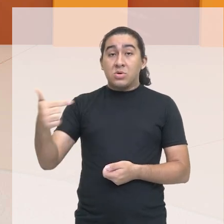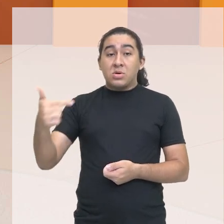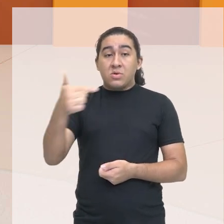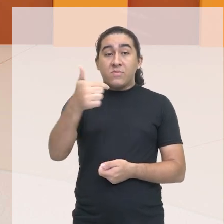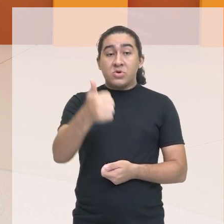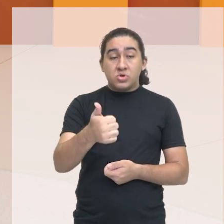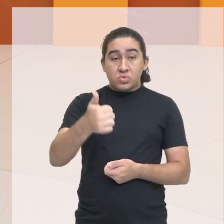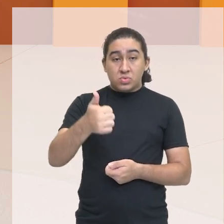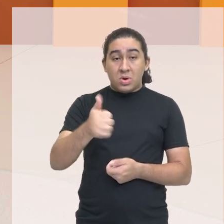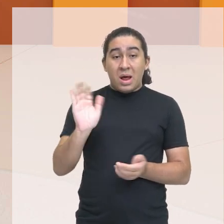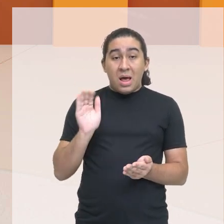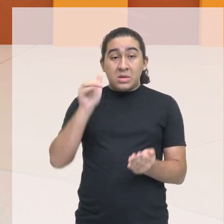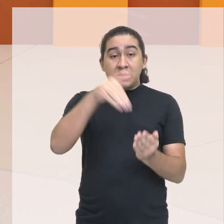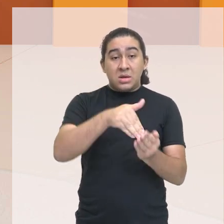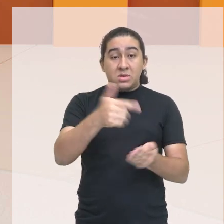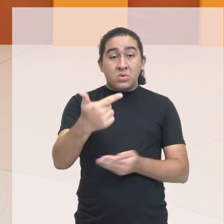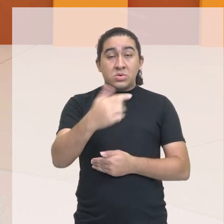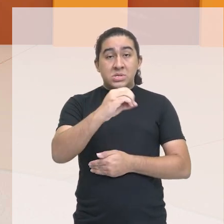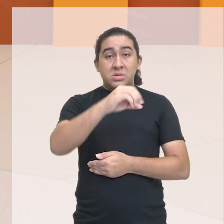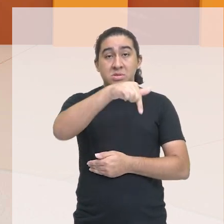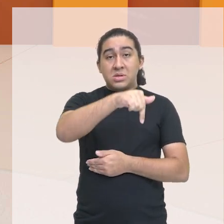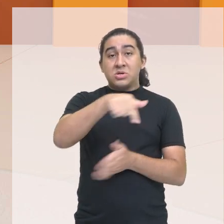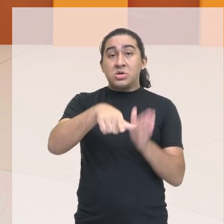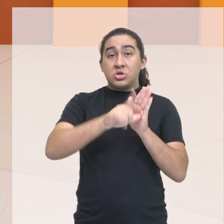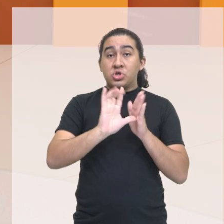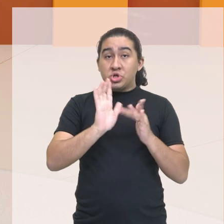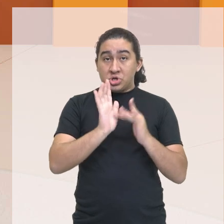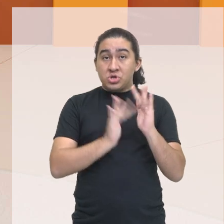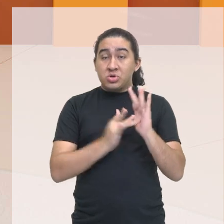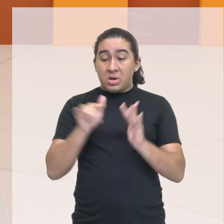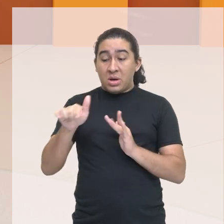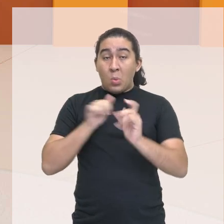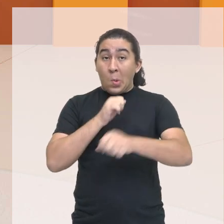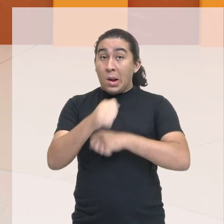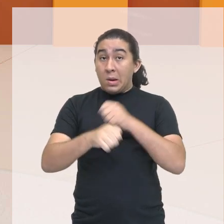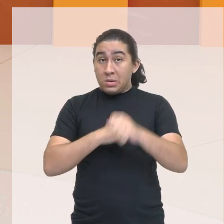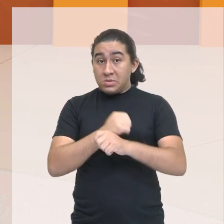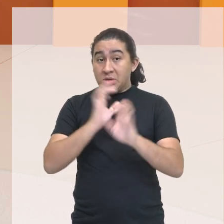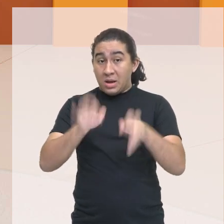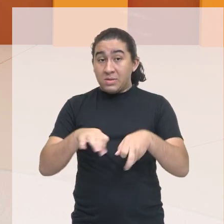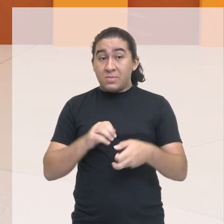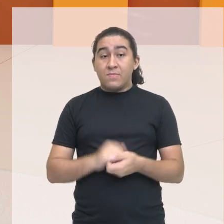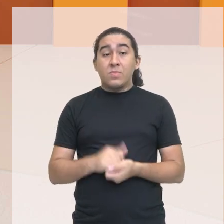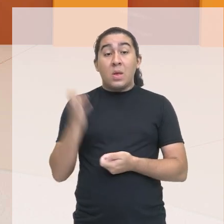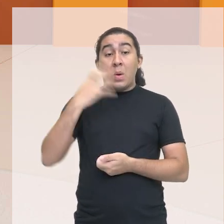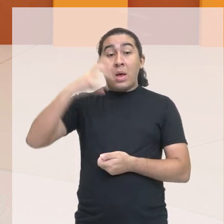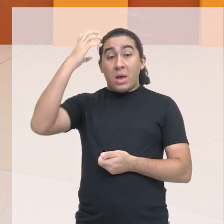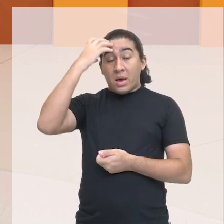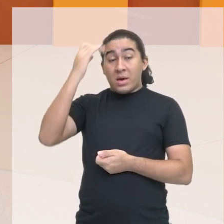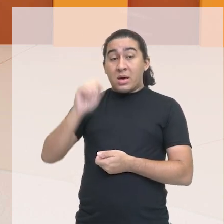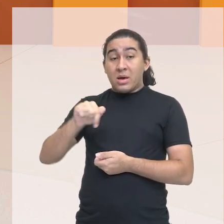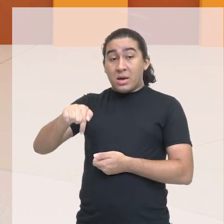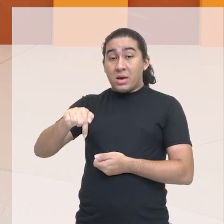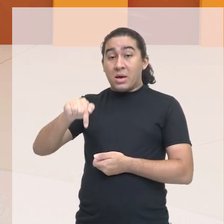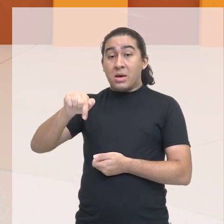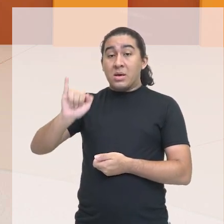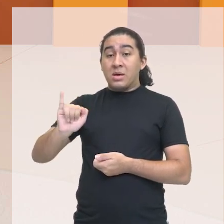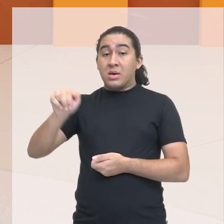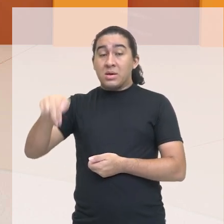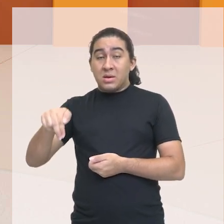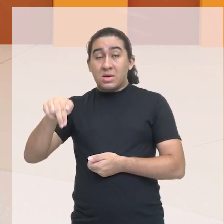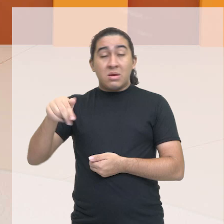221 a 207 a.C., né? O rei Qin conquistou quase toda